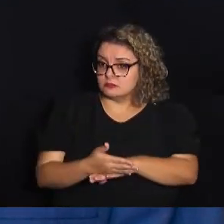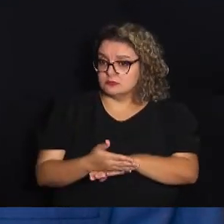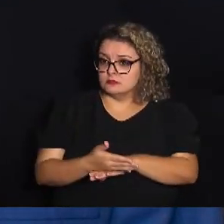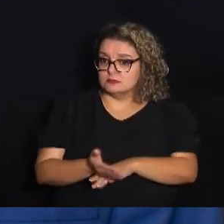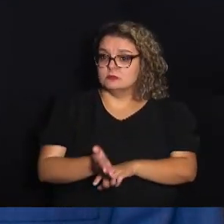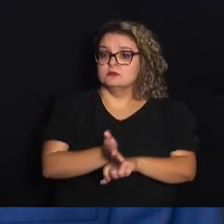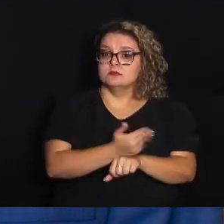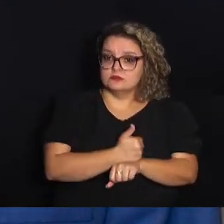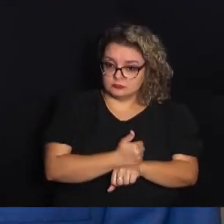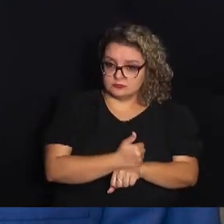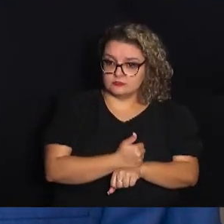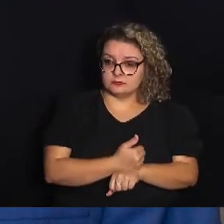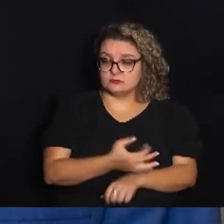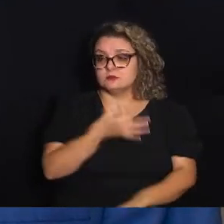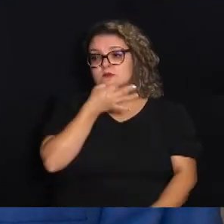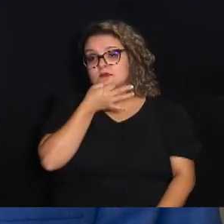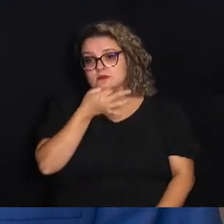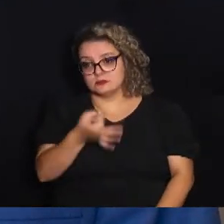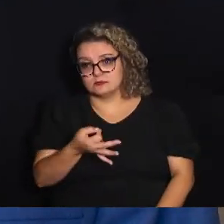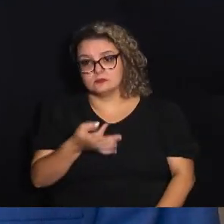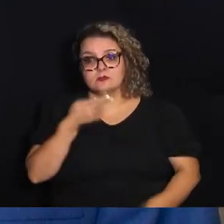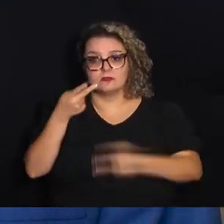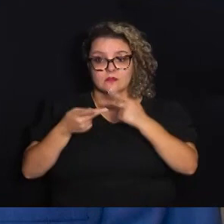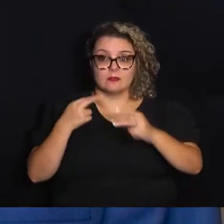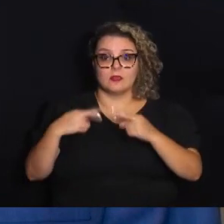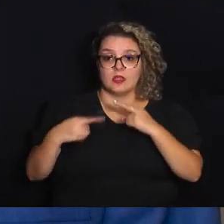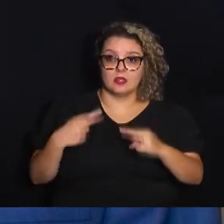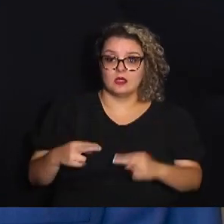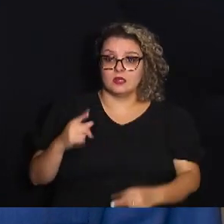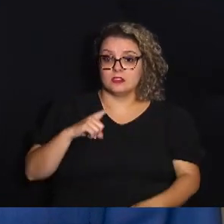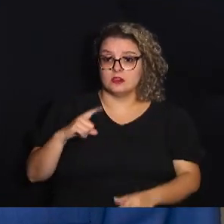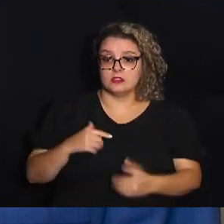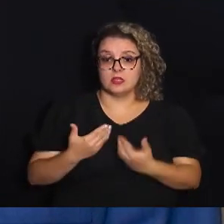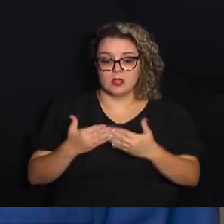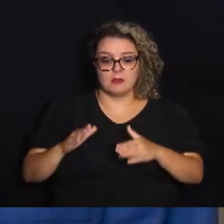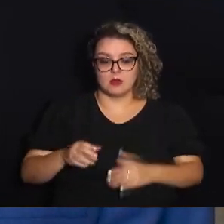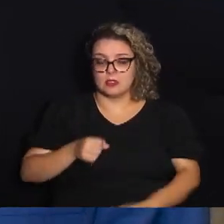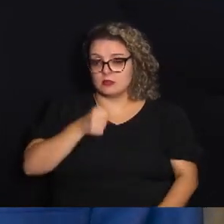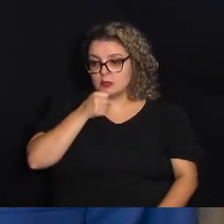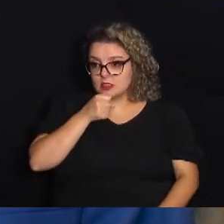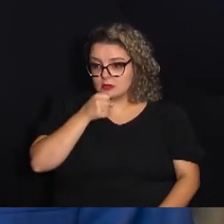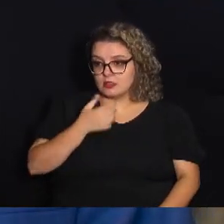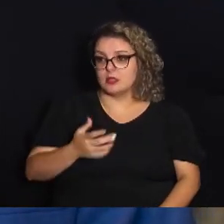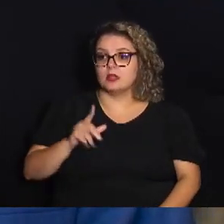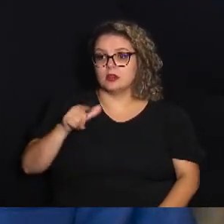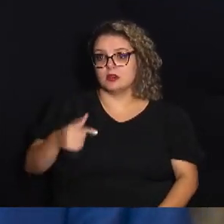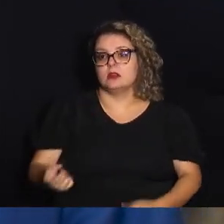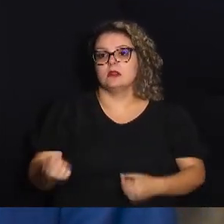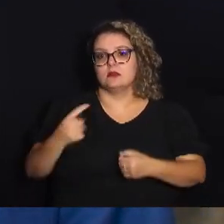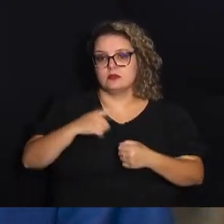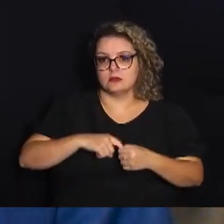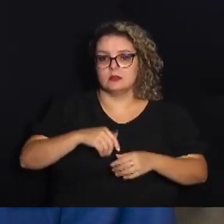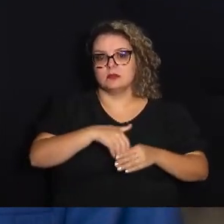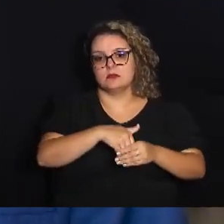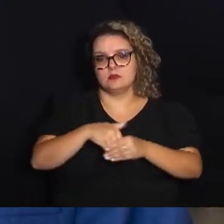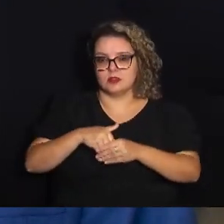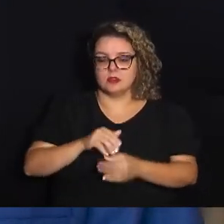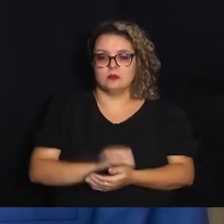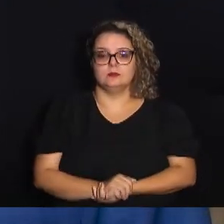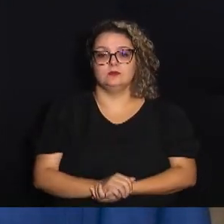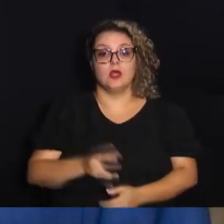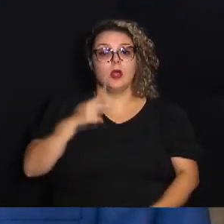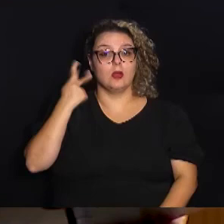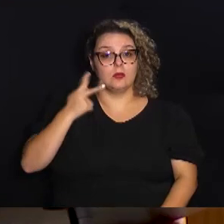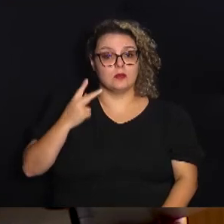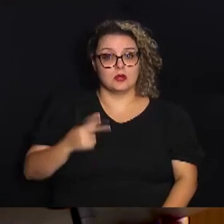público participe antes dê sua opinião antes fale reclame tem a palavra ali e depois vem para casa